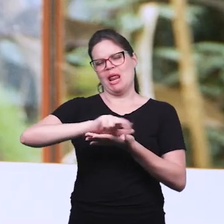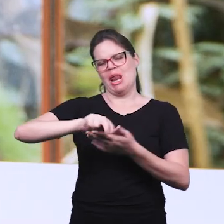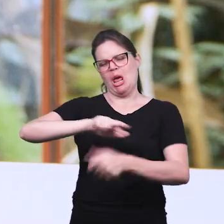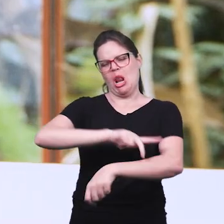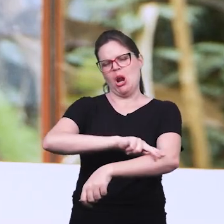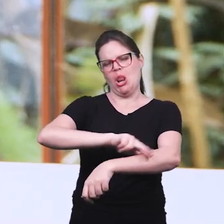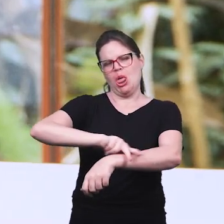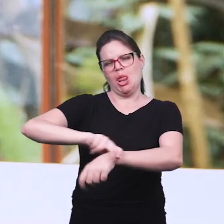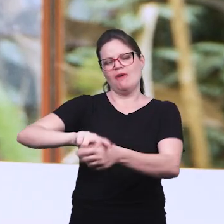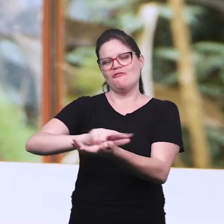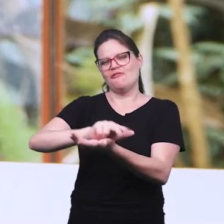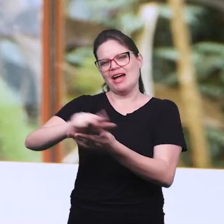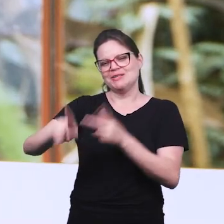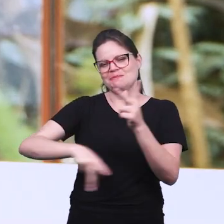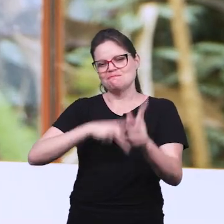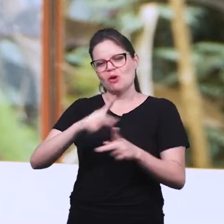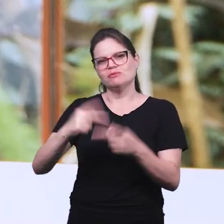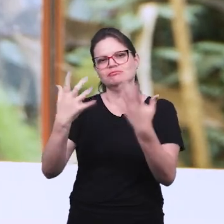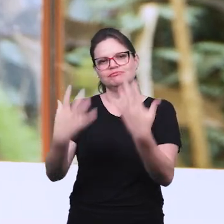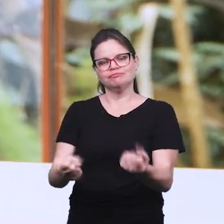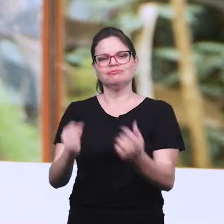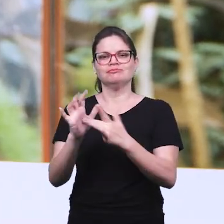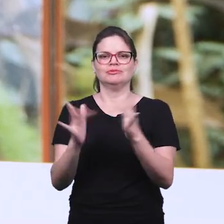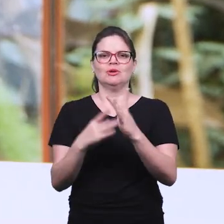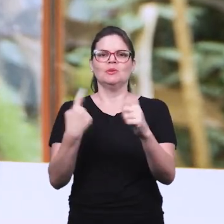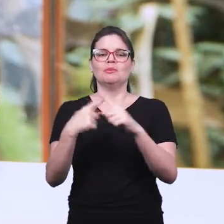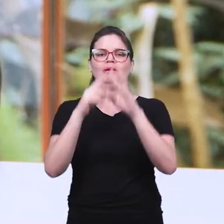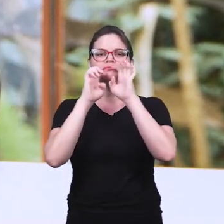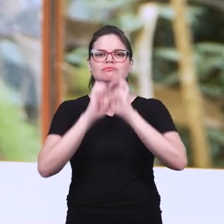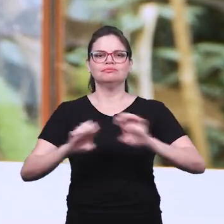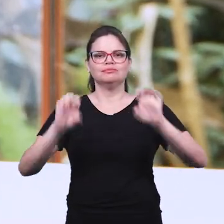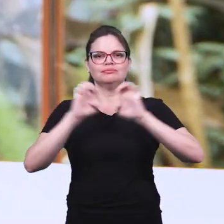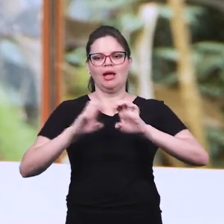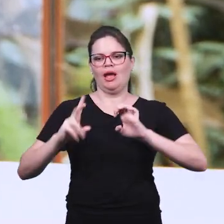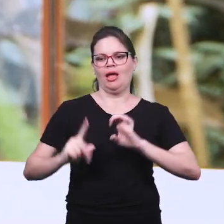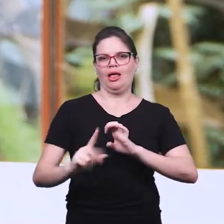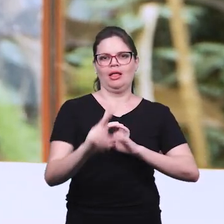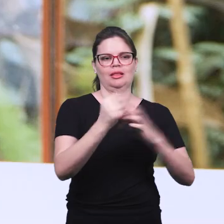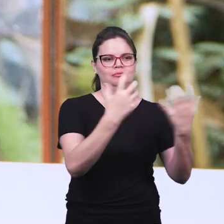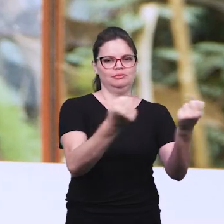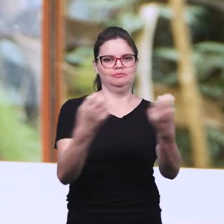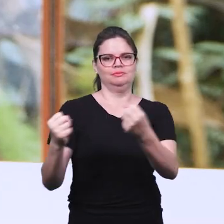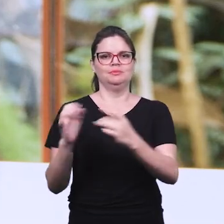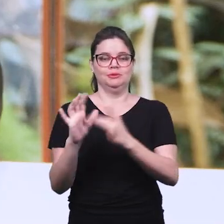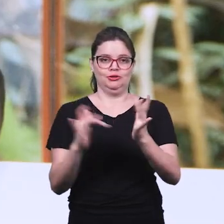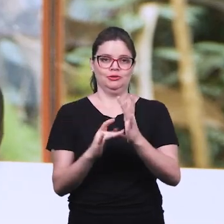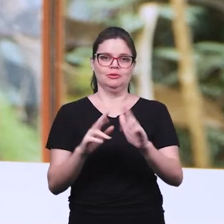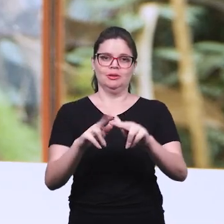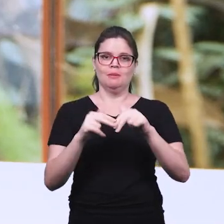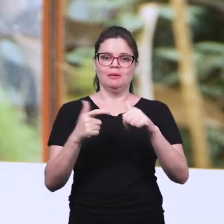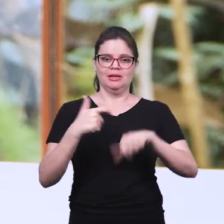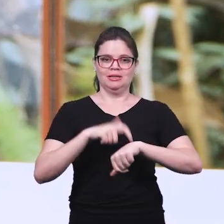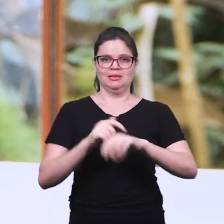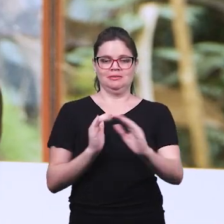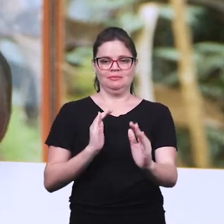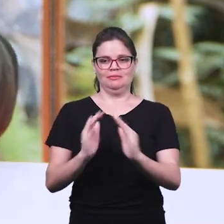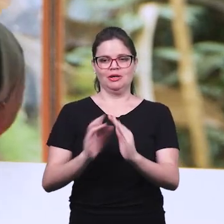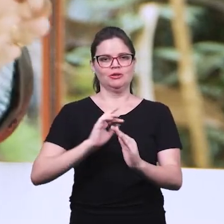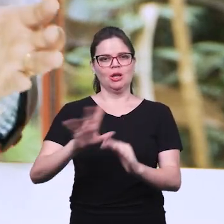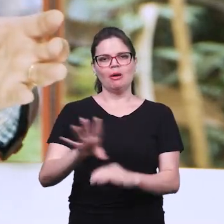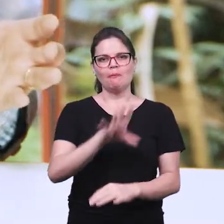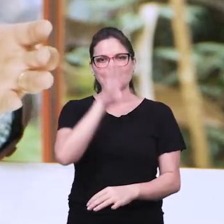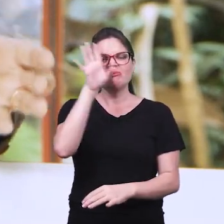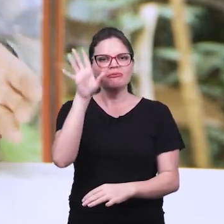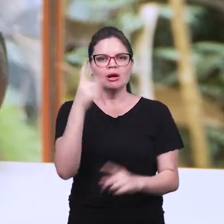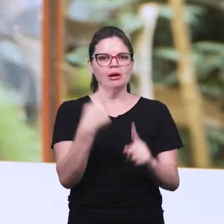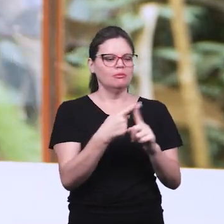alcançados pelo Evangelho eterno. Portanto, o advento do tempo da igreja Não é um improviso do projeto de Deus. Deu errado